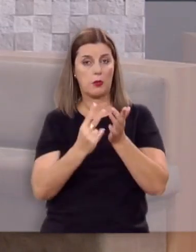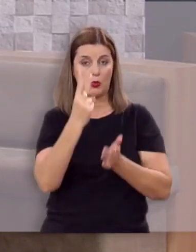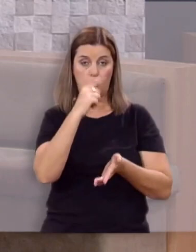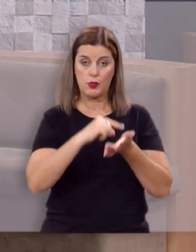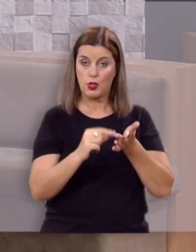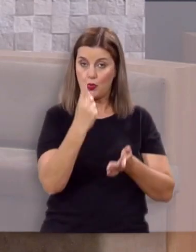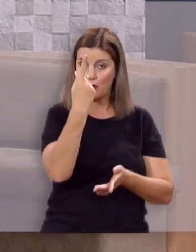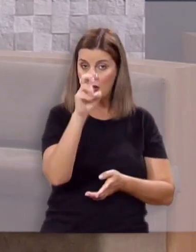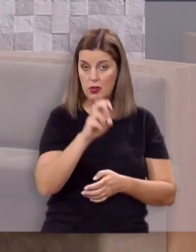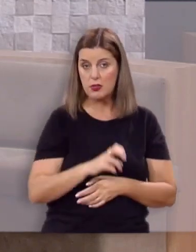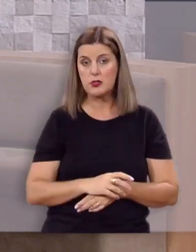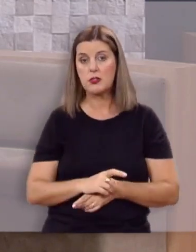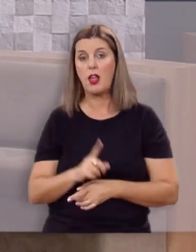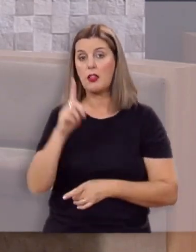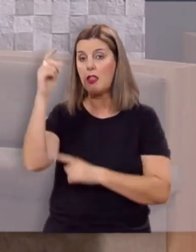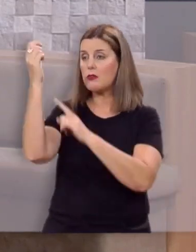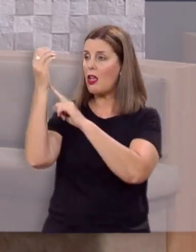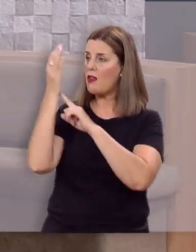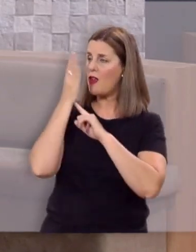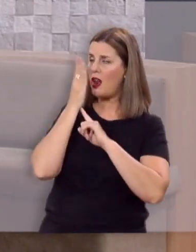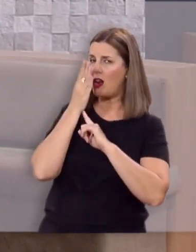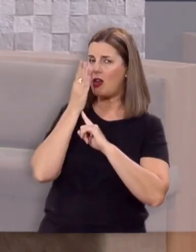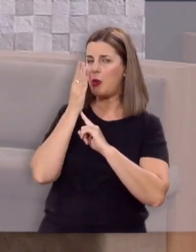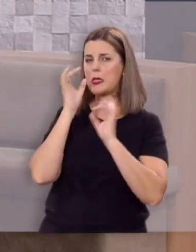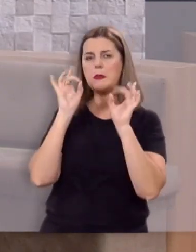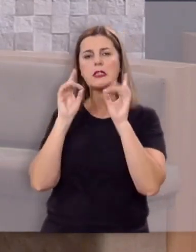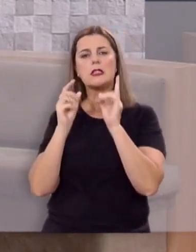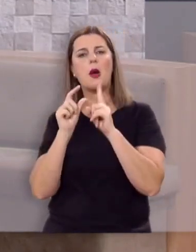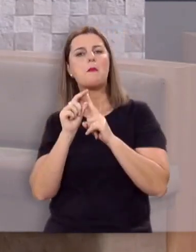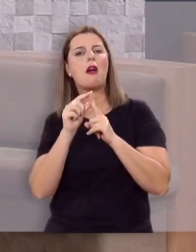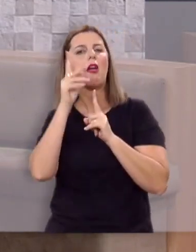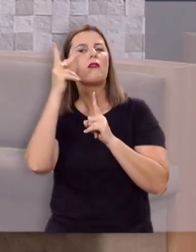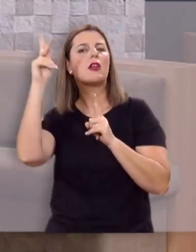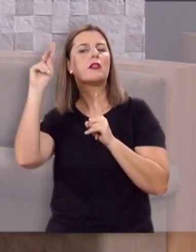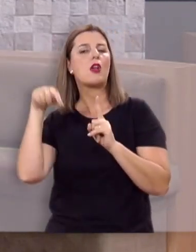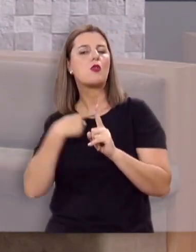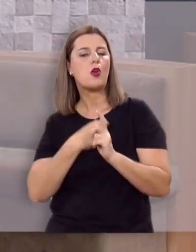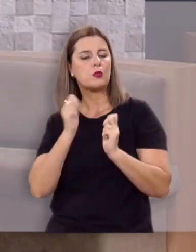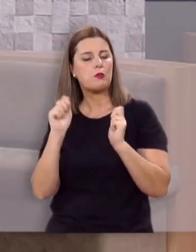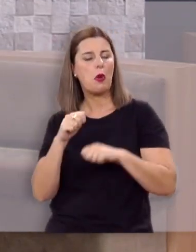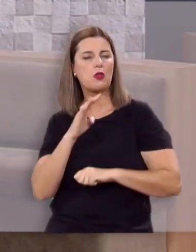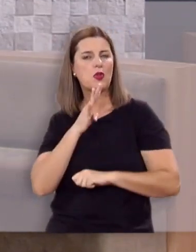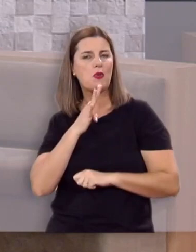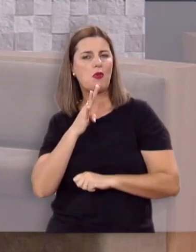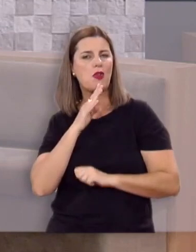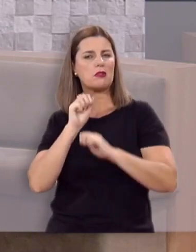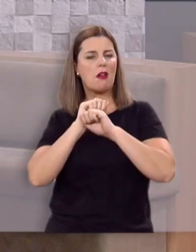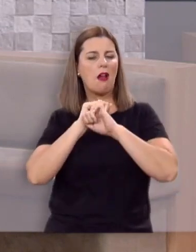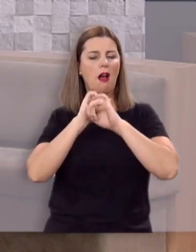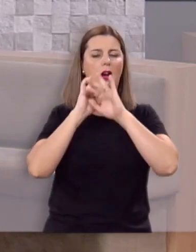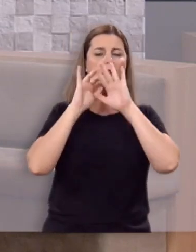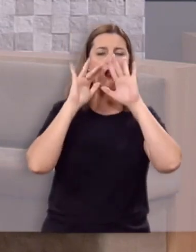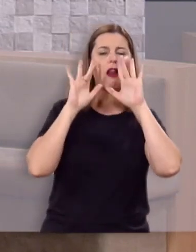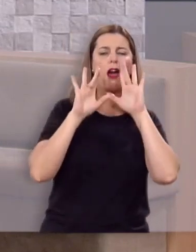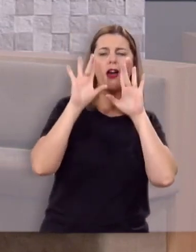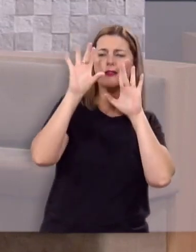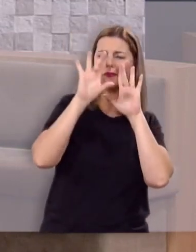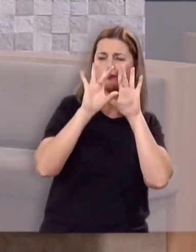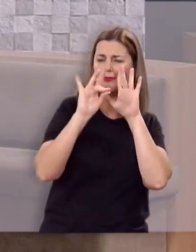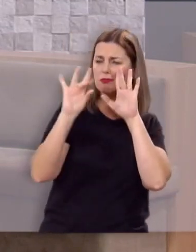15. Deus se revelou de forma especial na sua palavra, onde podemos conhecer clara